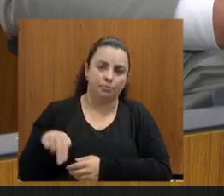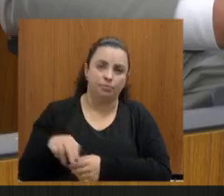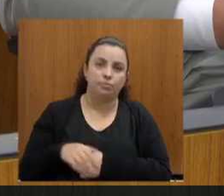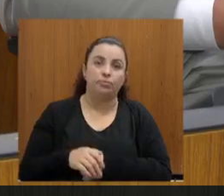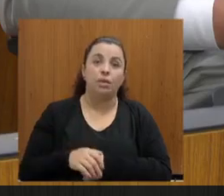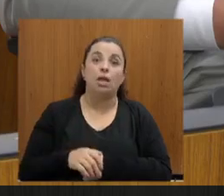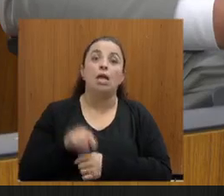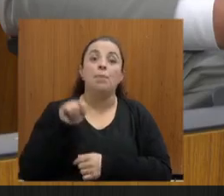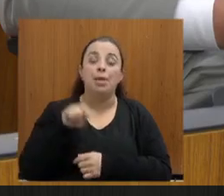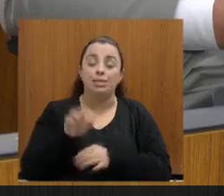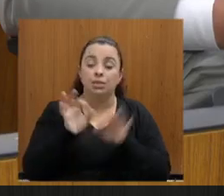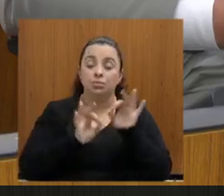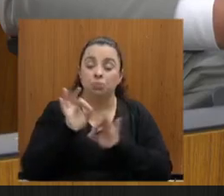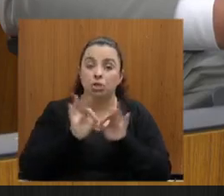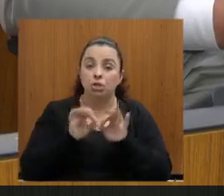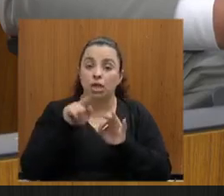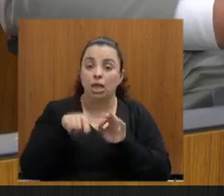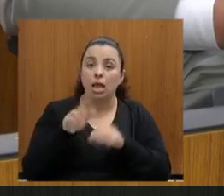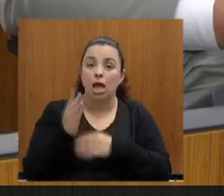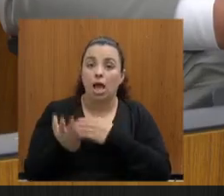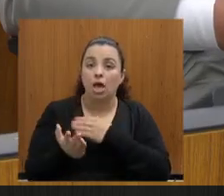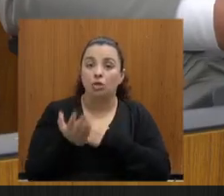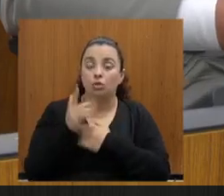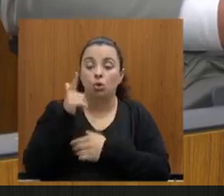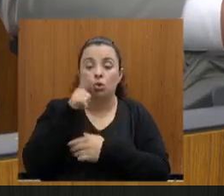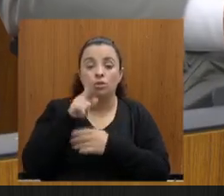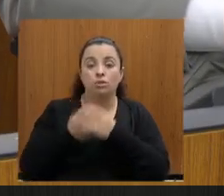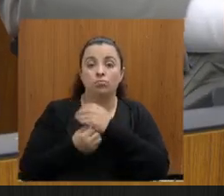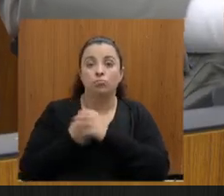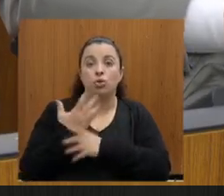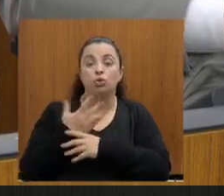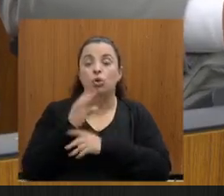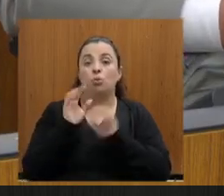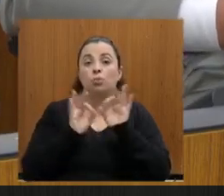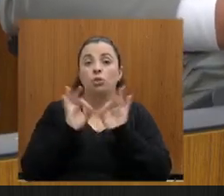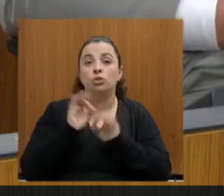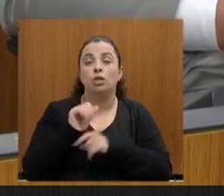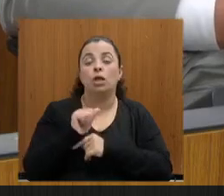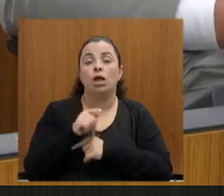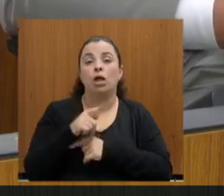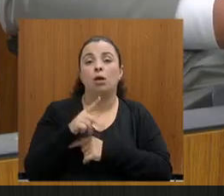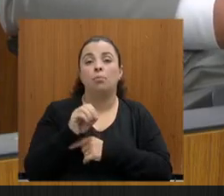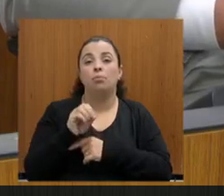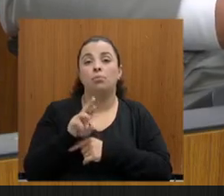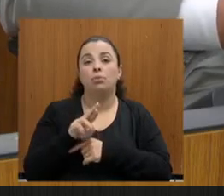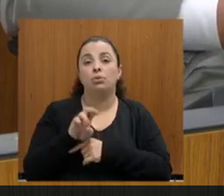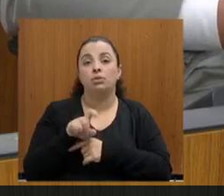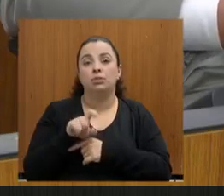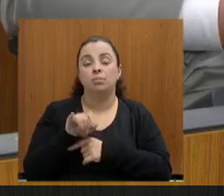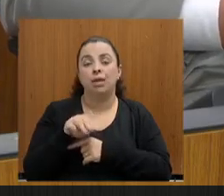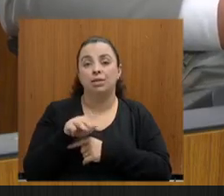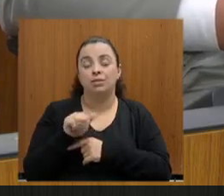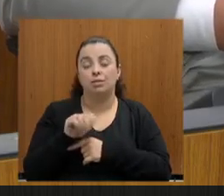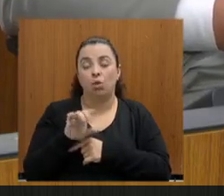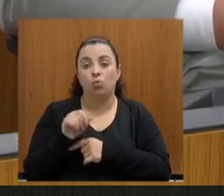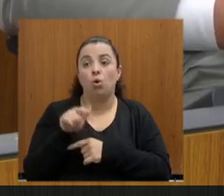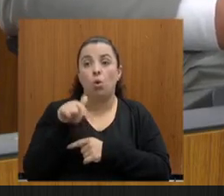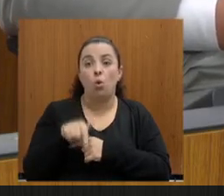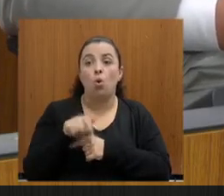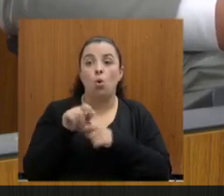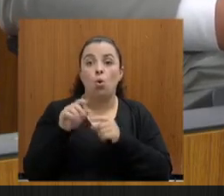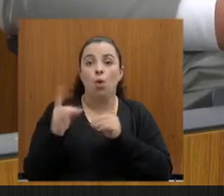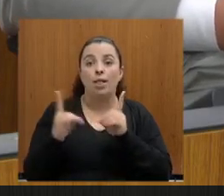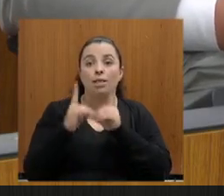gerar o aproximação porque quando mais a gente digitalizou o atendimento efetivamente